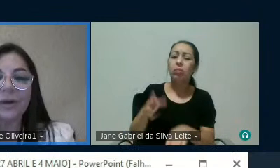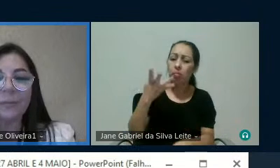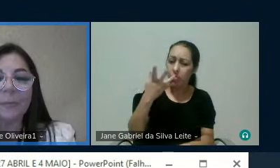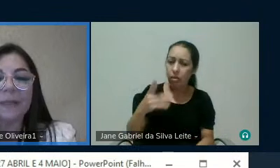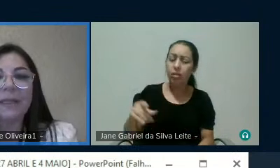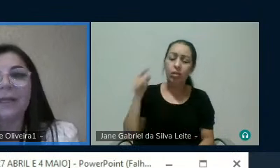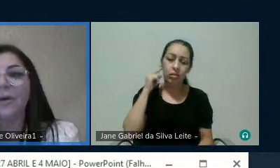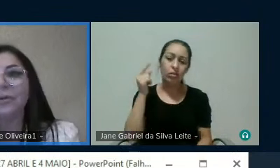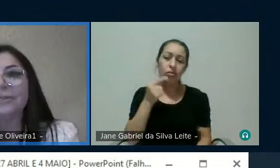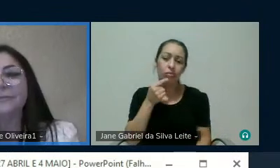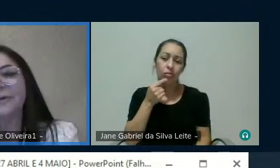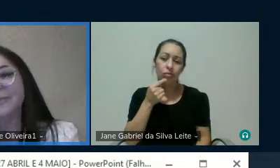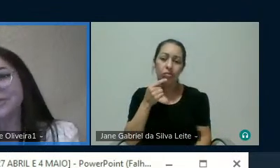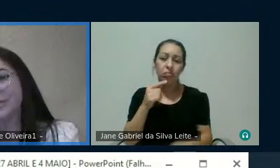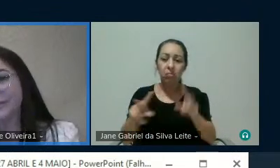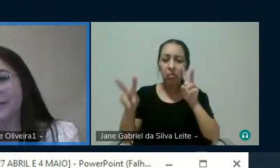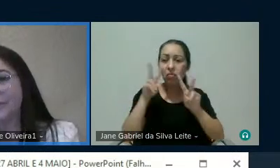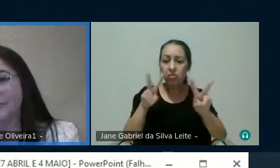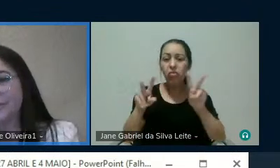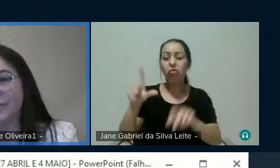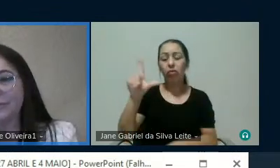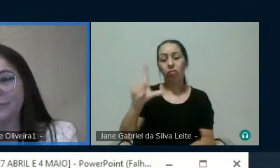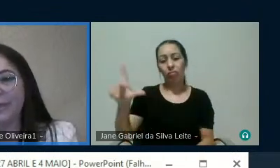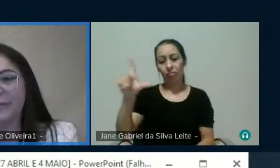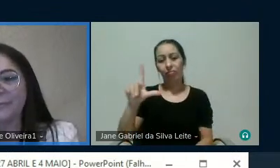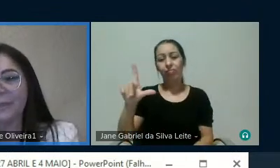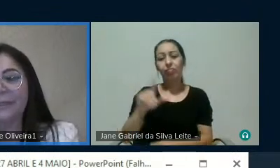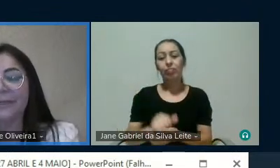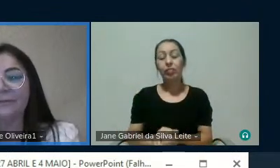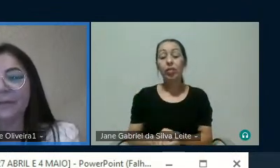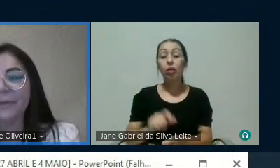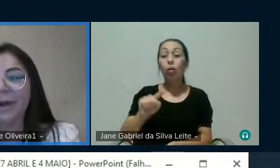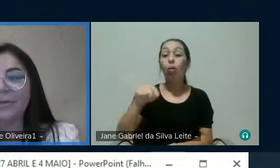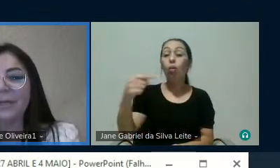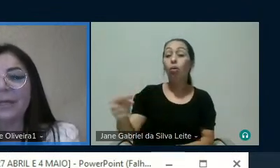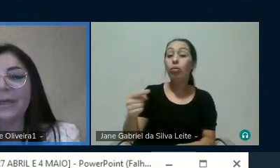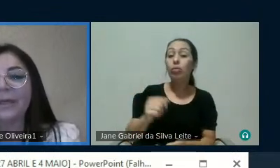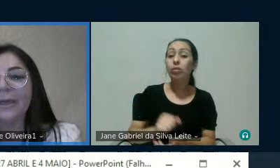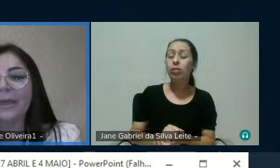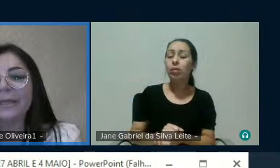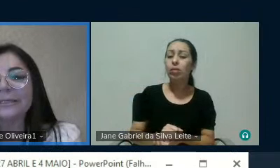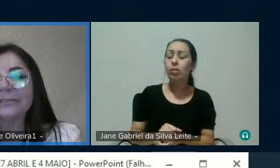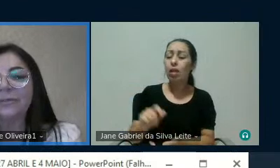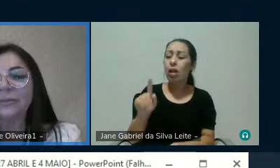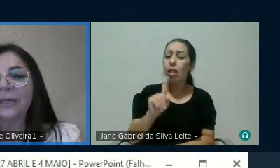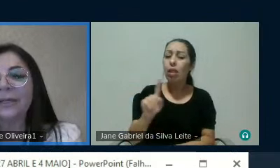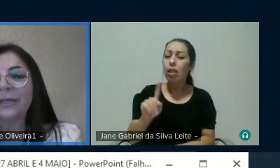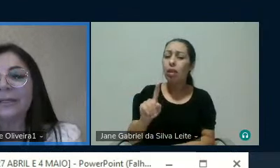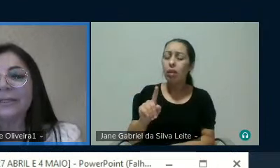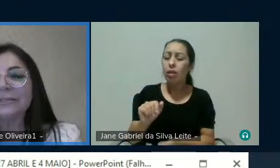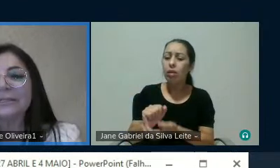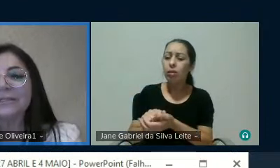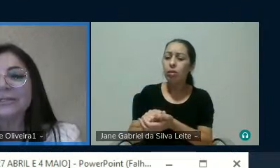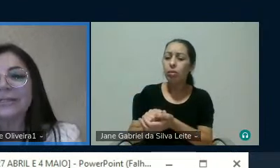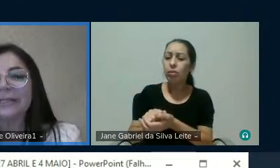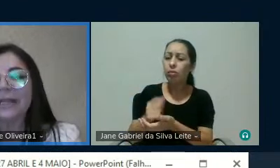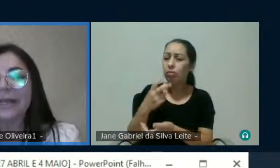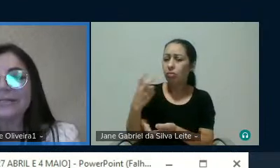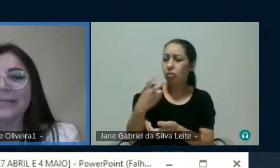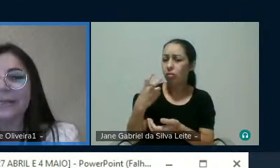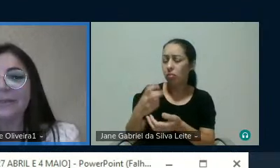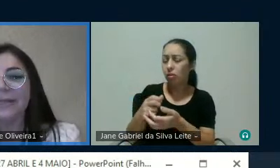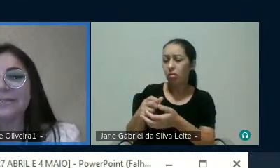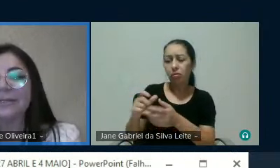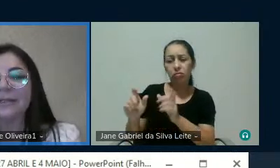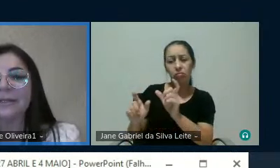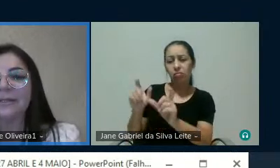literatura visual. Outra forma de literatura visual também, e não verbal, são as questões